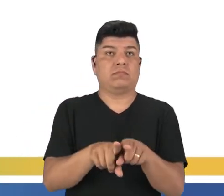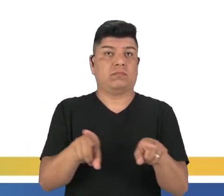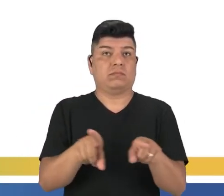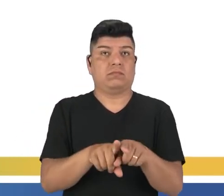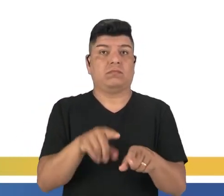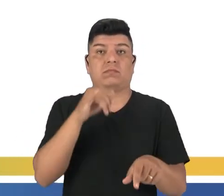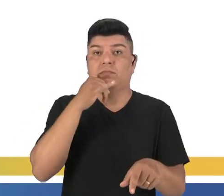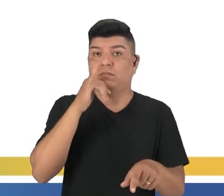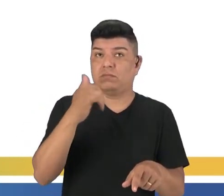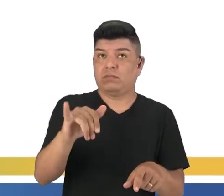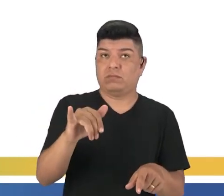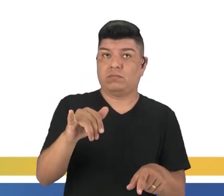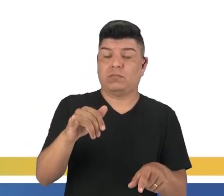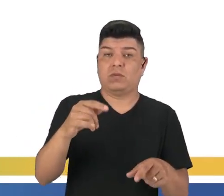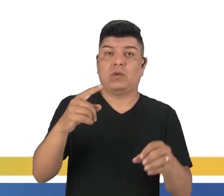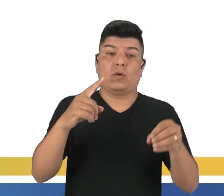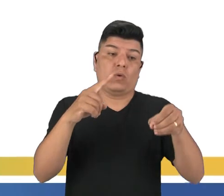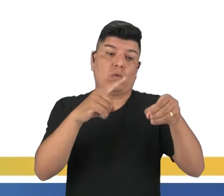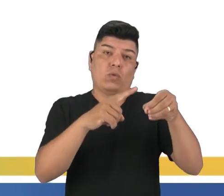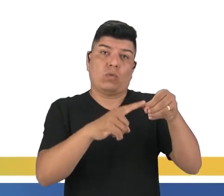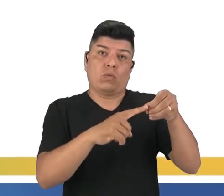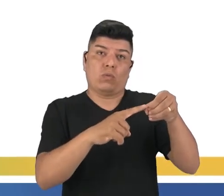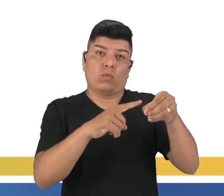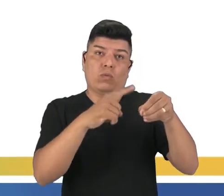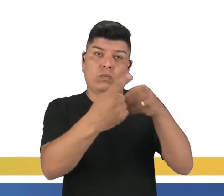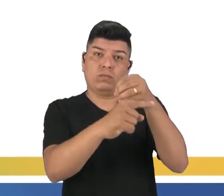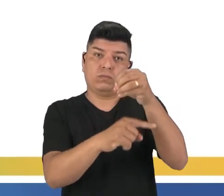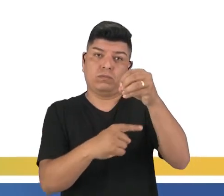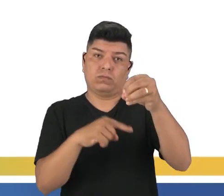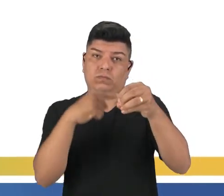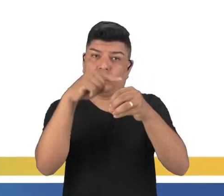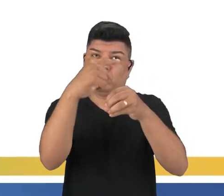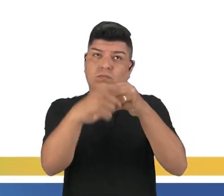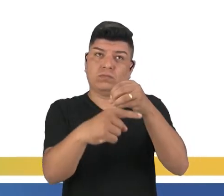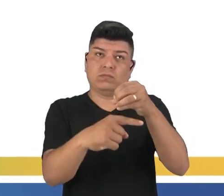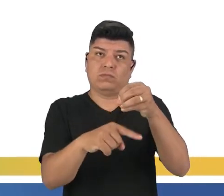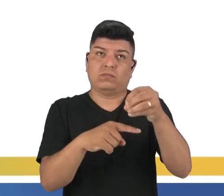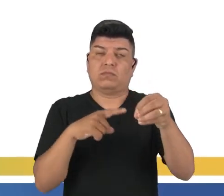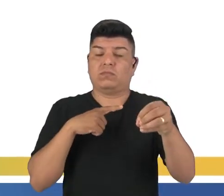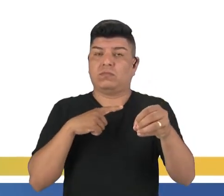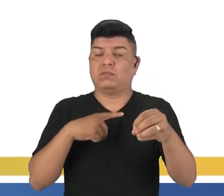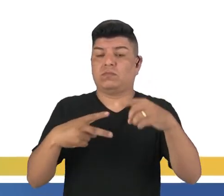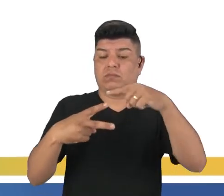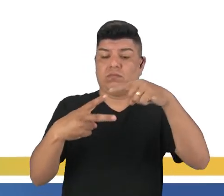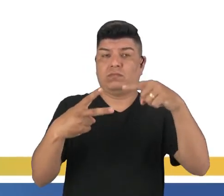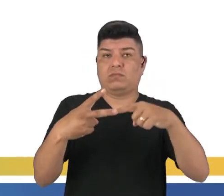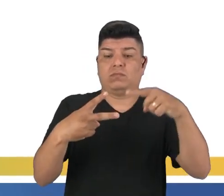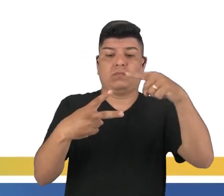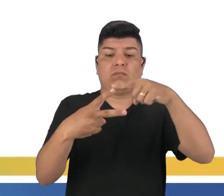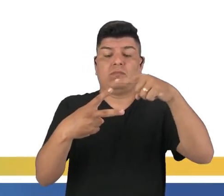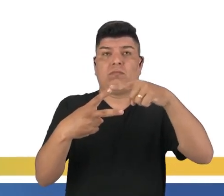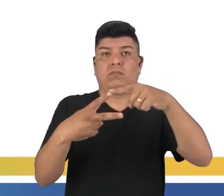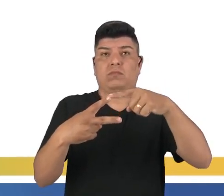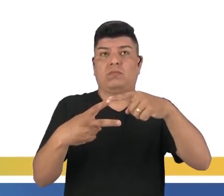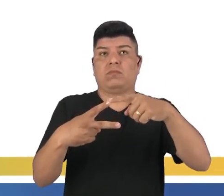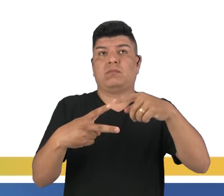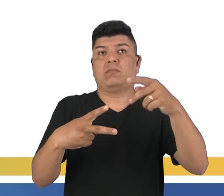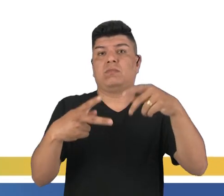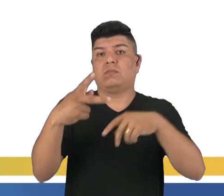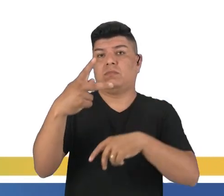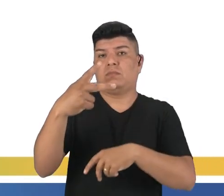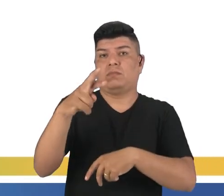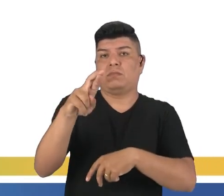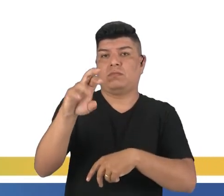que ela é do núcleo do átomo. Então, no núcleo do átomo, nós temos dois tipos de partículas, que são os prótons, assim, as